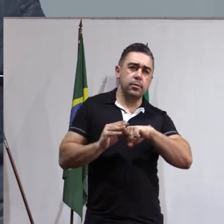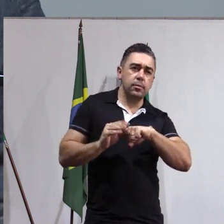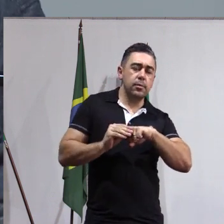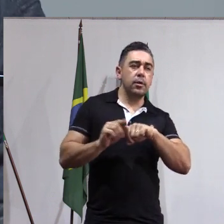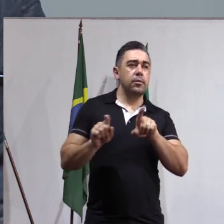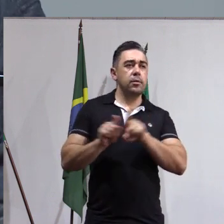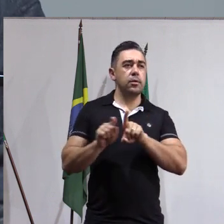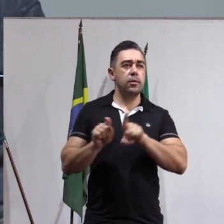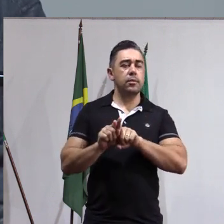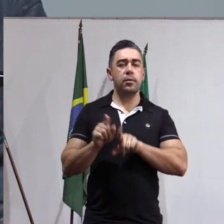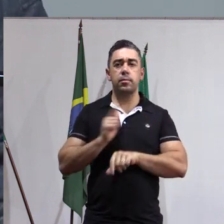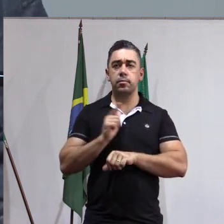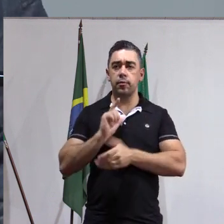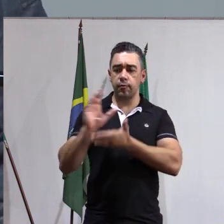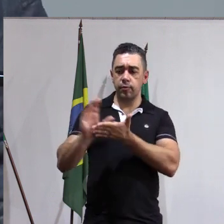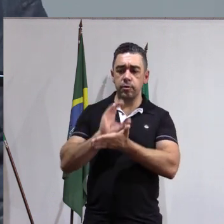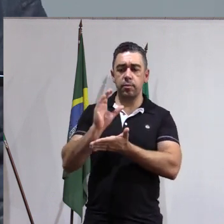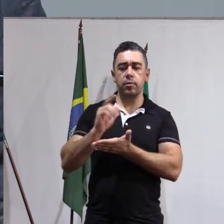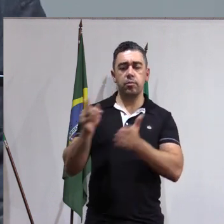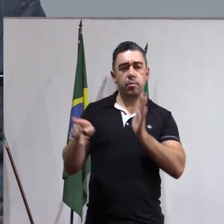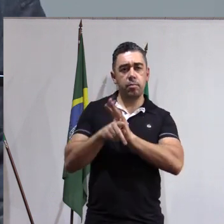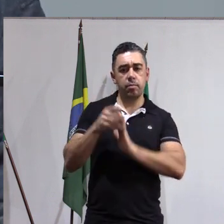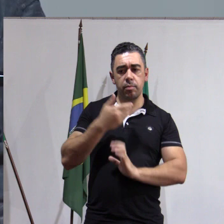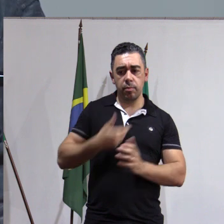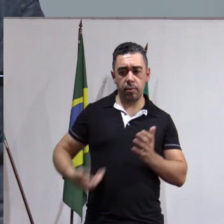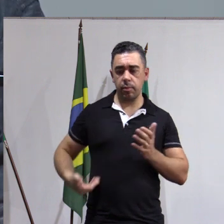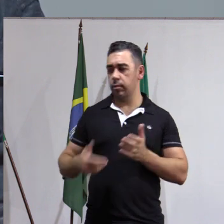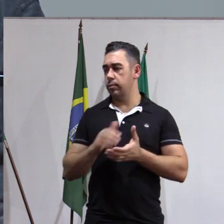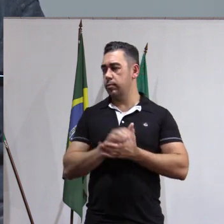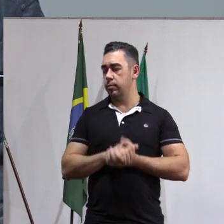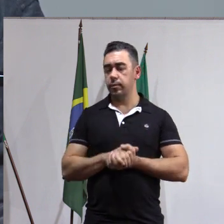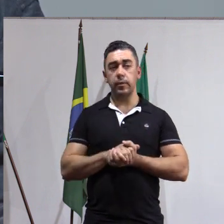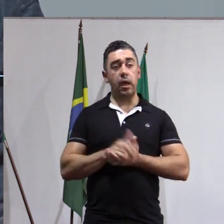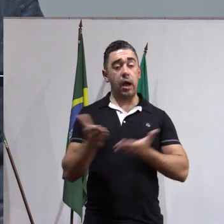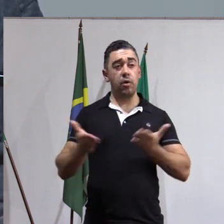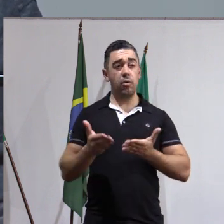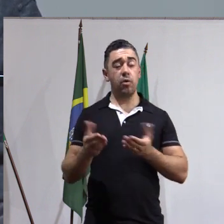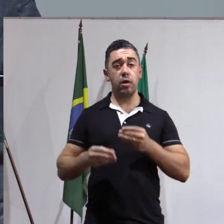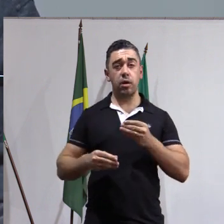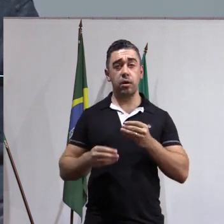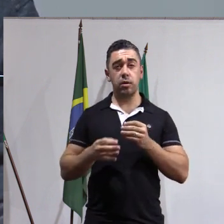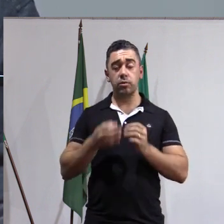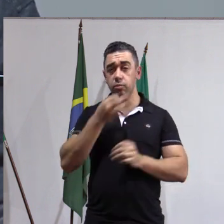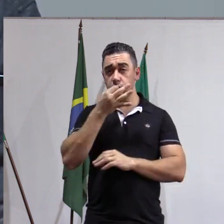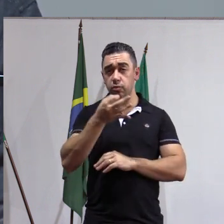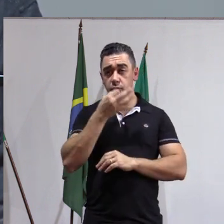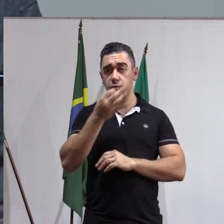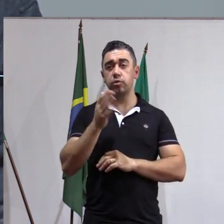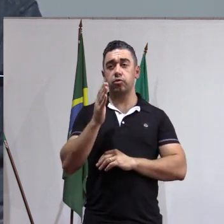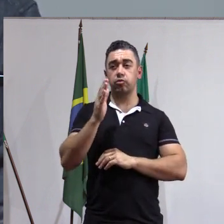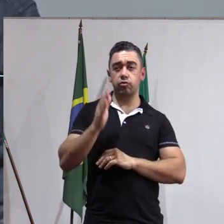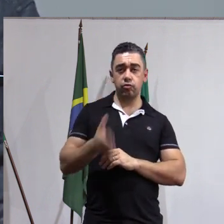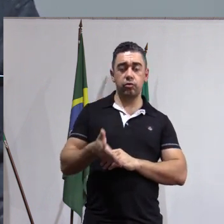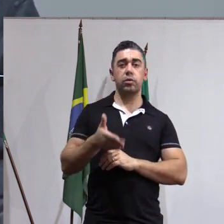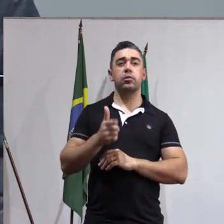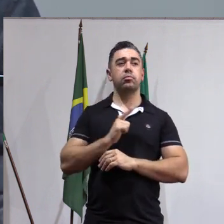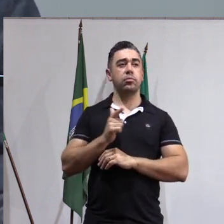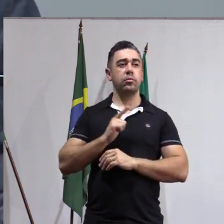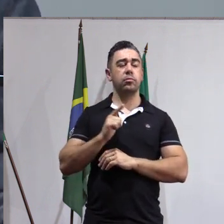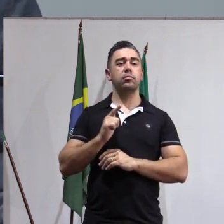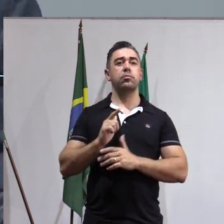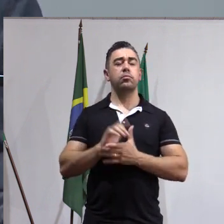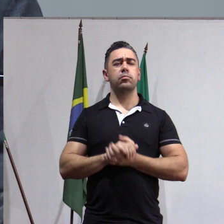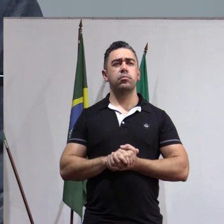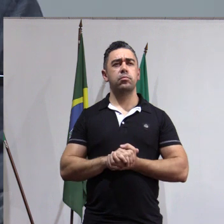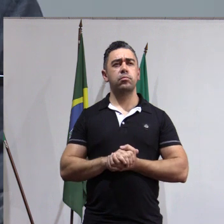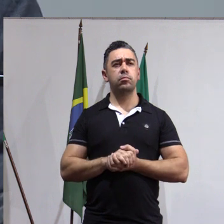do financiamento público. Quanto à internacionalização, sugere ações já realizadas pelas universidades brasileiras. Mas,